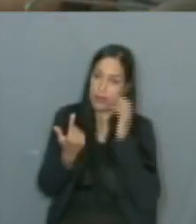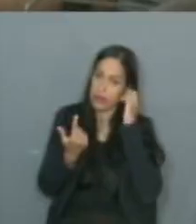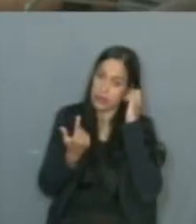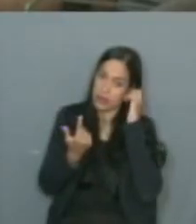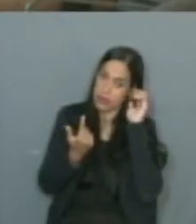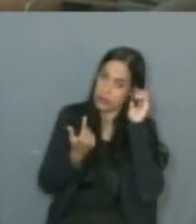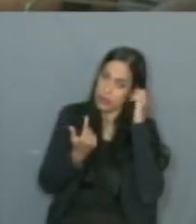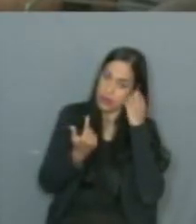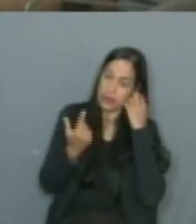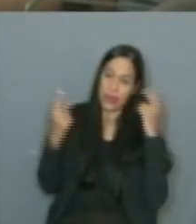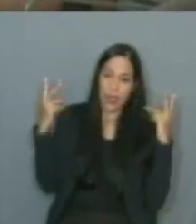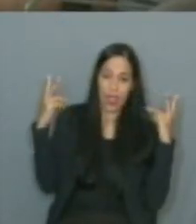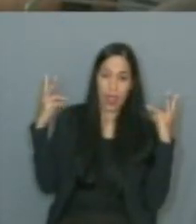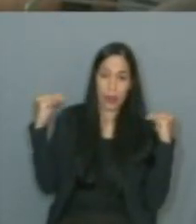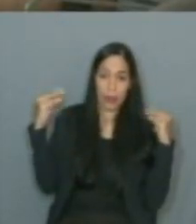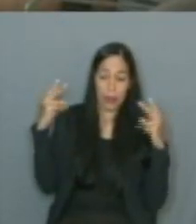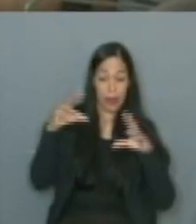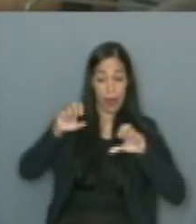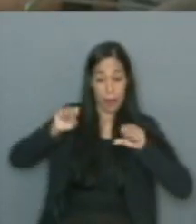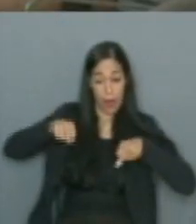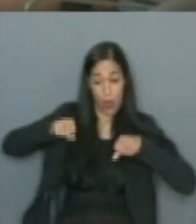a moto financiada,